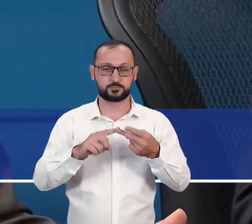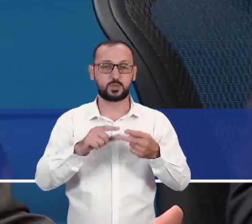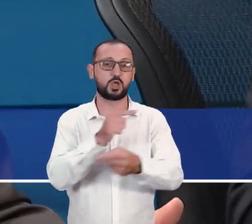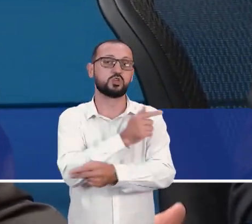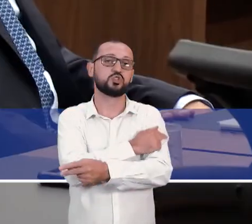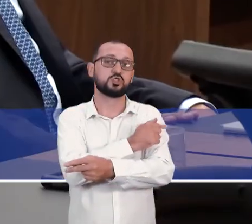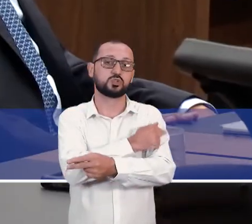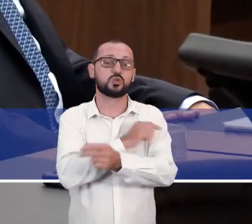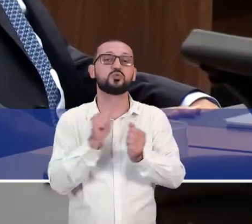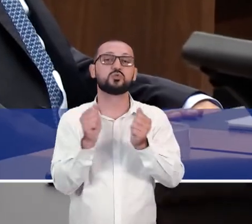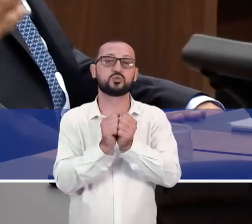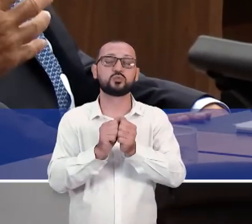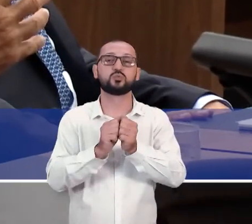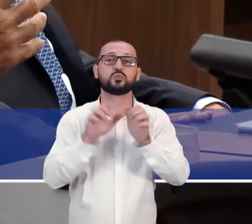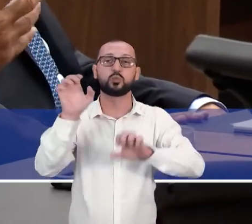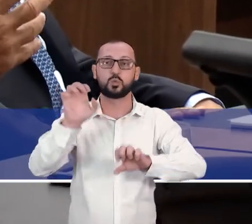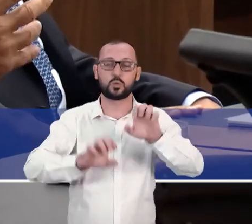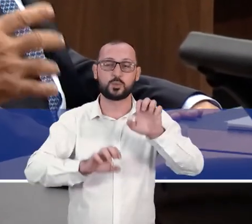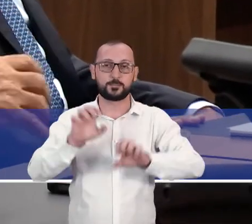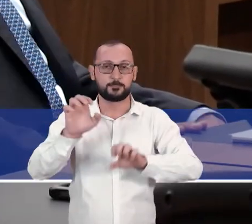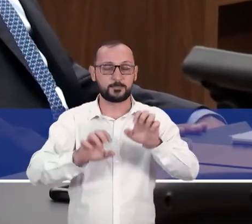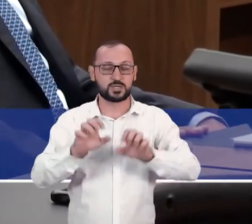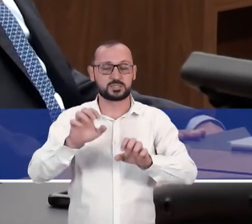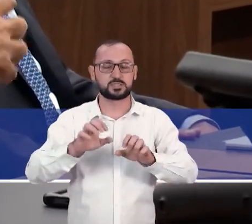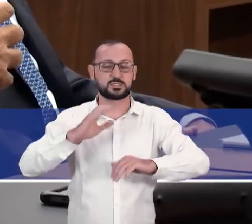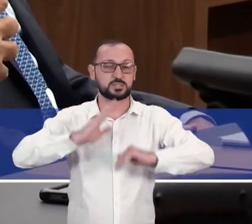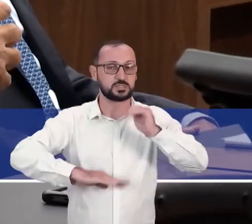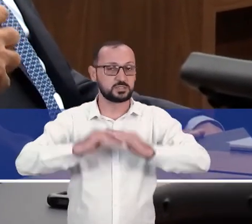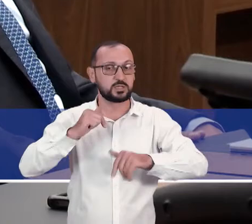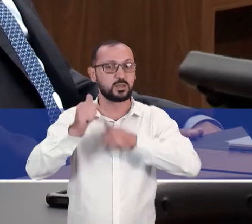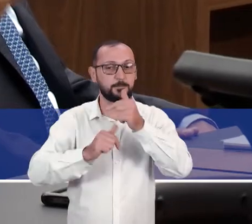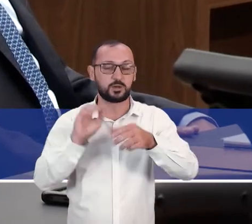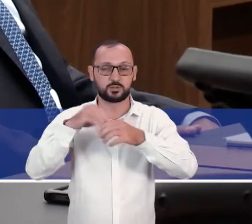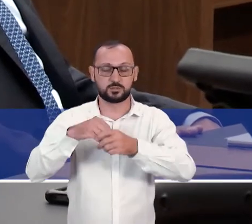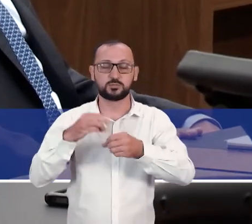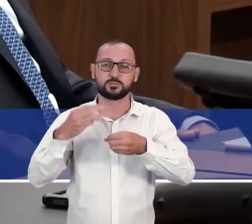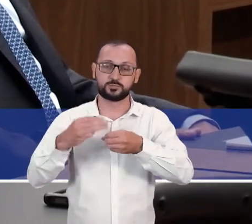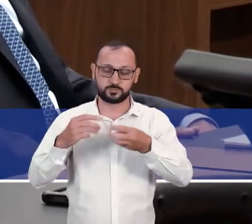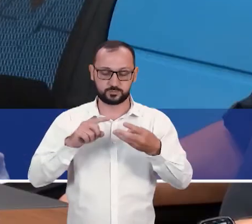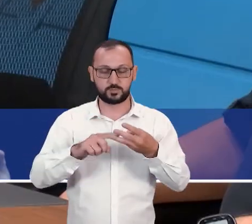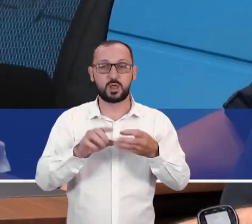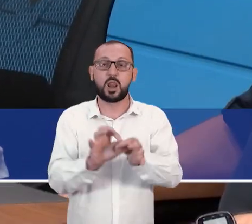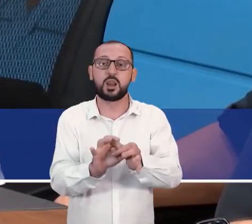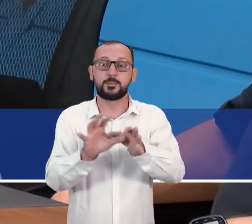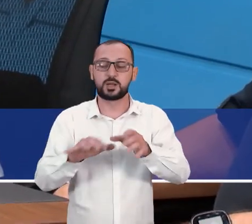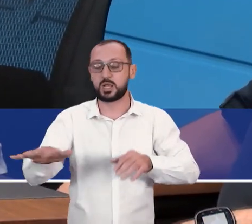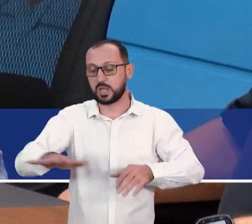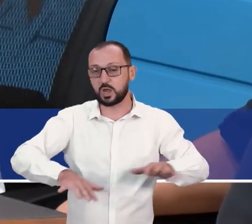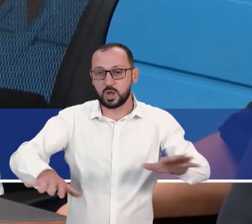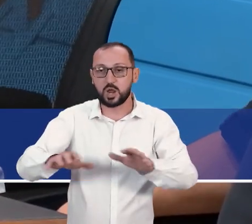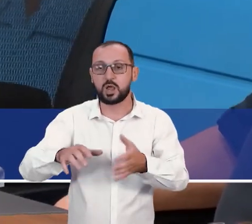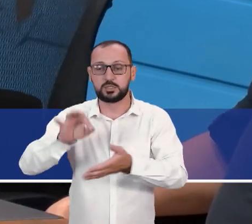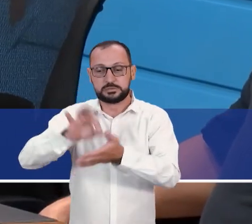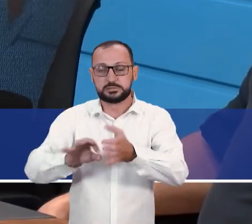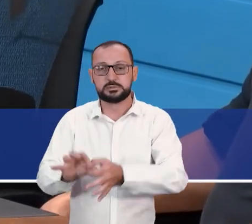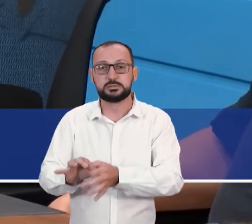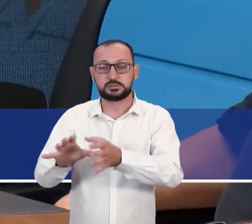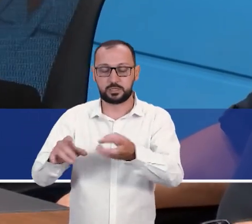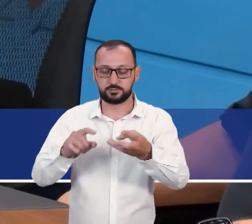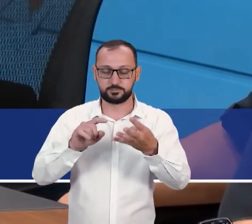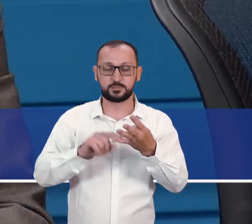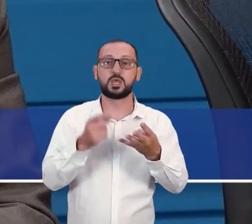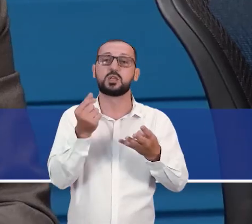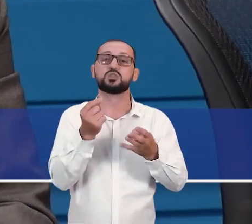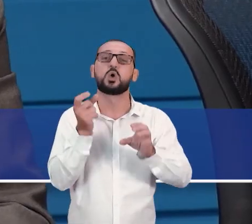a ANTT, o compartilhamento da gestão com empresários que atuam nos municípios, a regularização fundiária das faixas